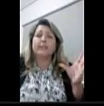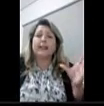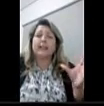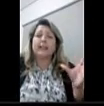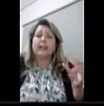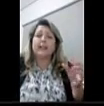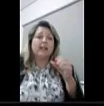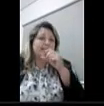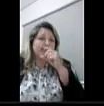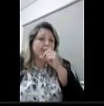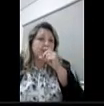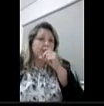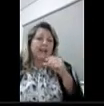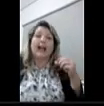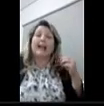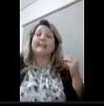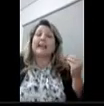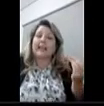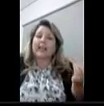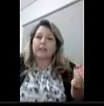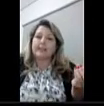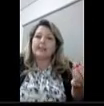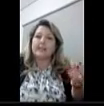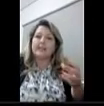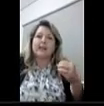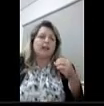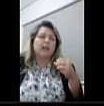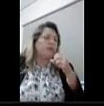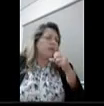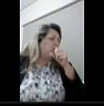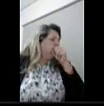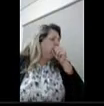que ele vai se dedicar a tarefas,